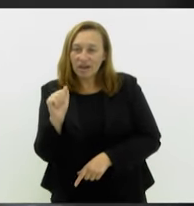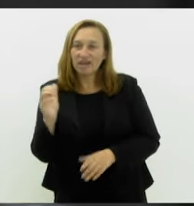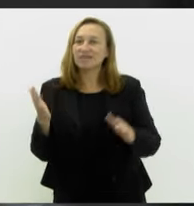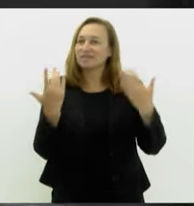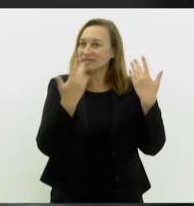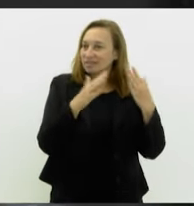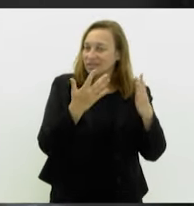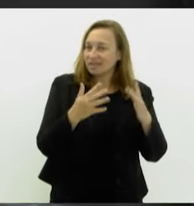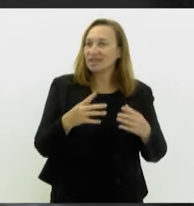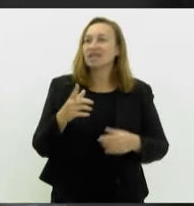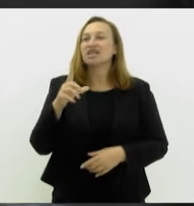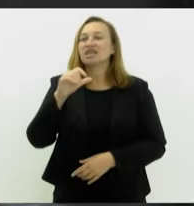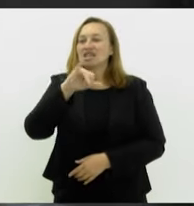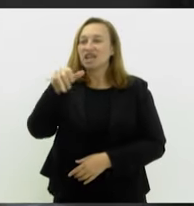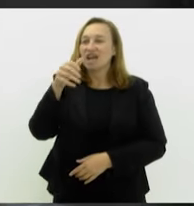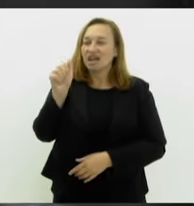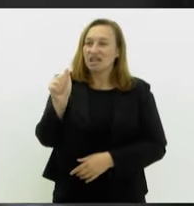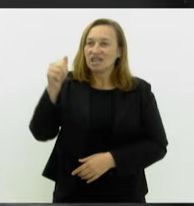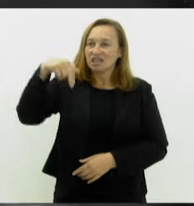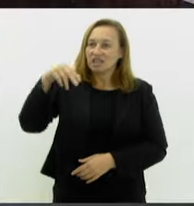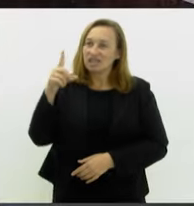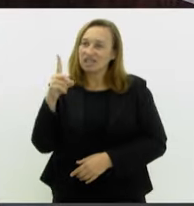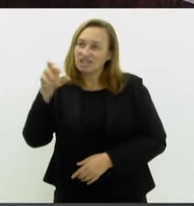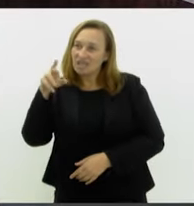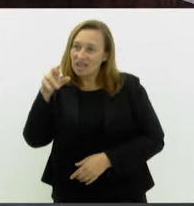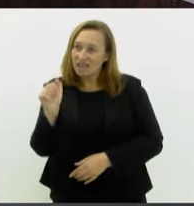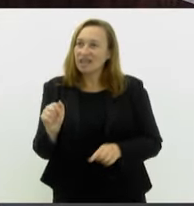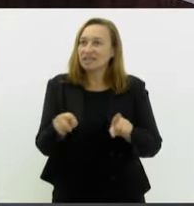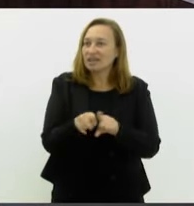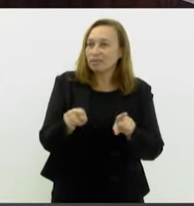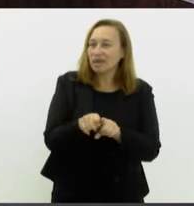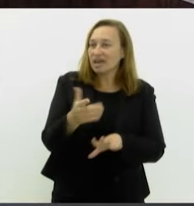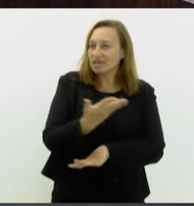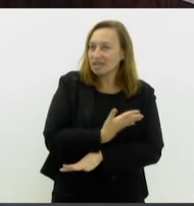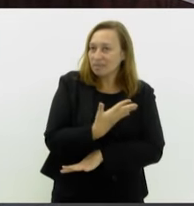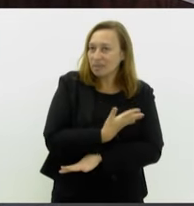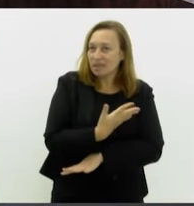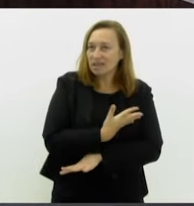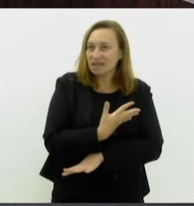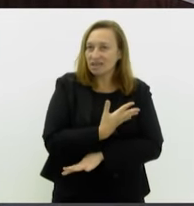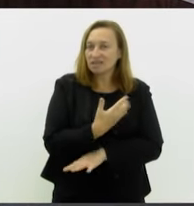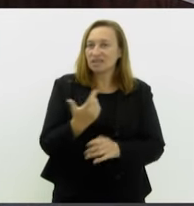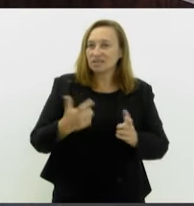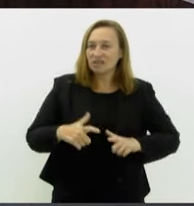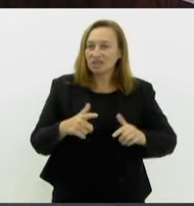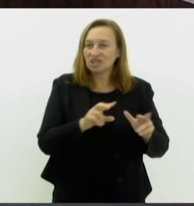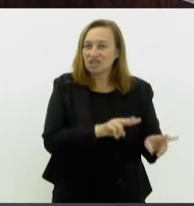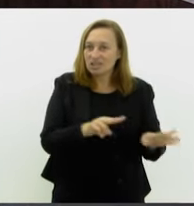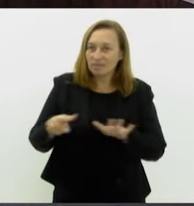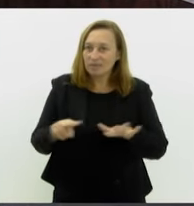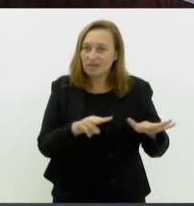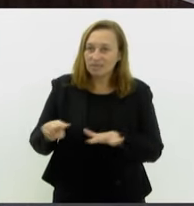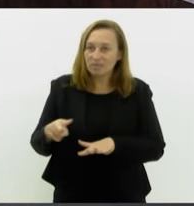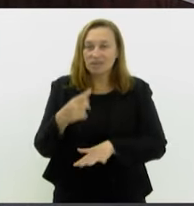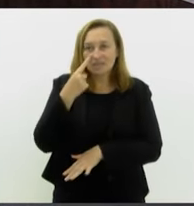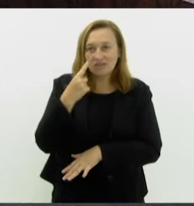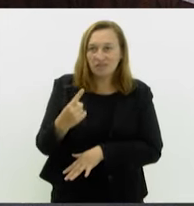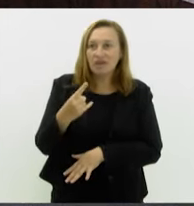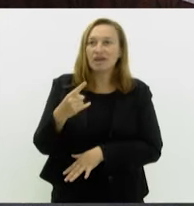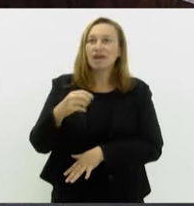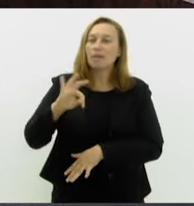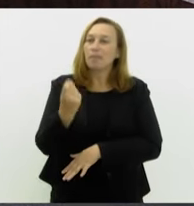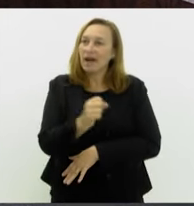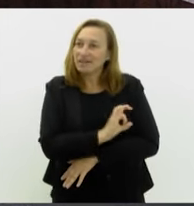Jandira fegalli queria saudar as colegas que estão aqui que a gente se vê semanalmente né Marta Rocha